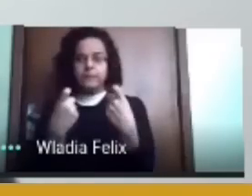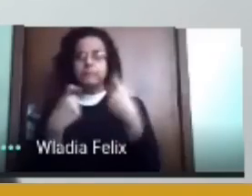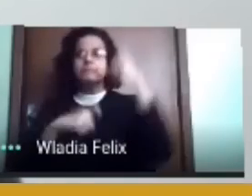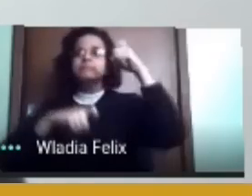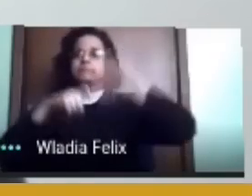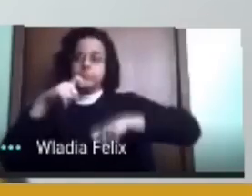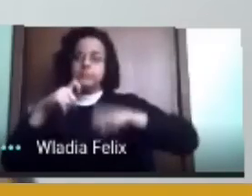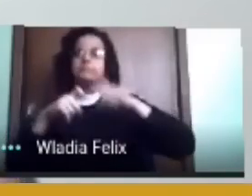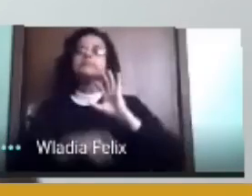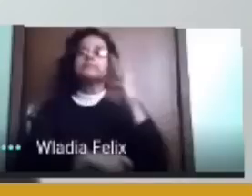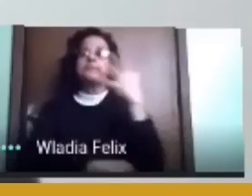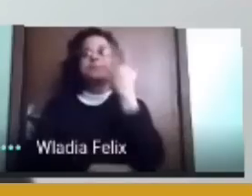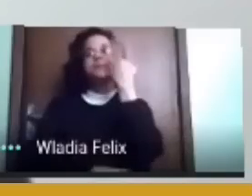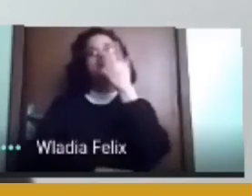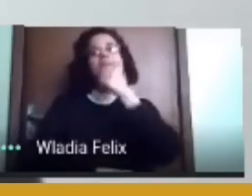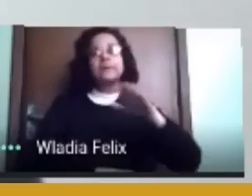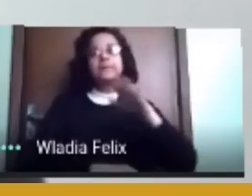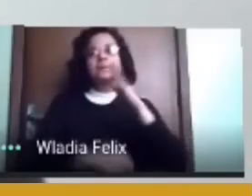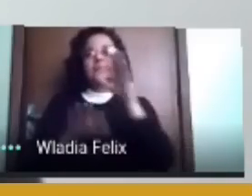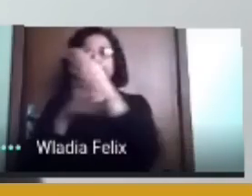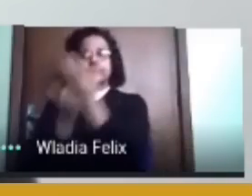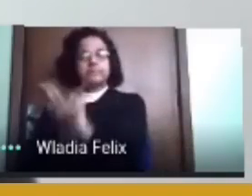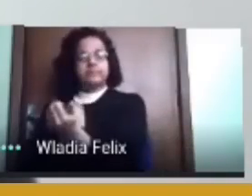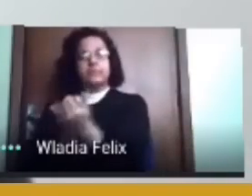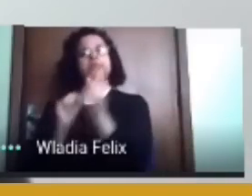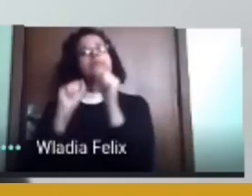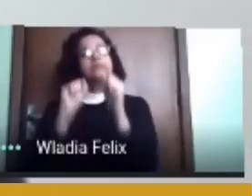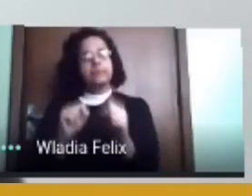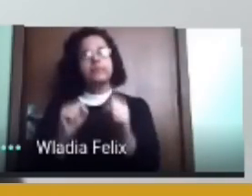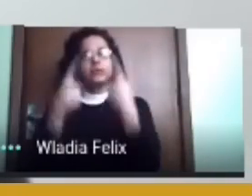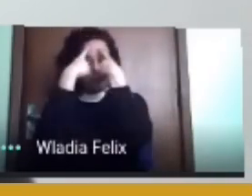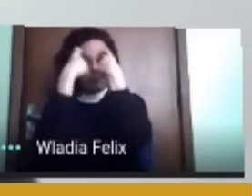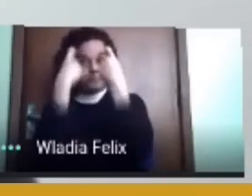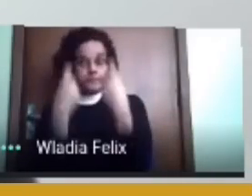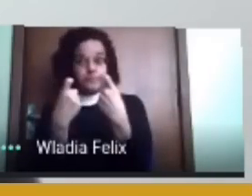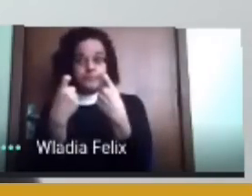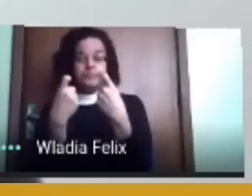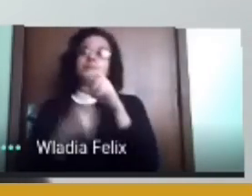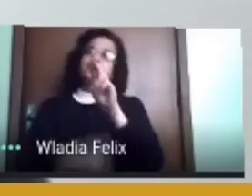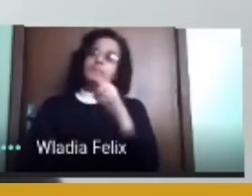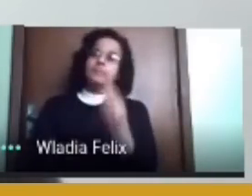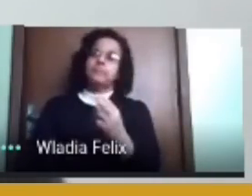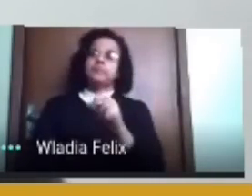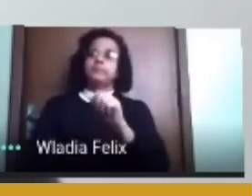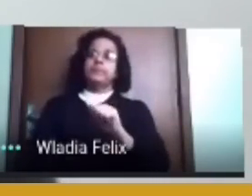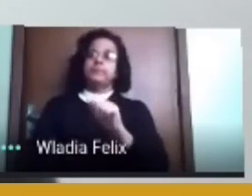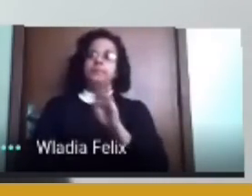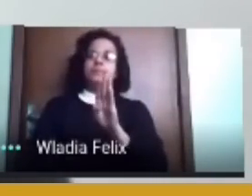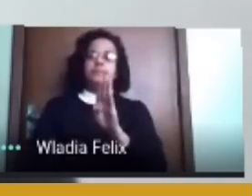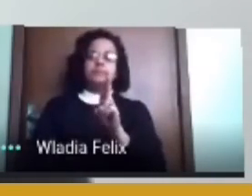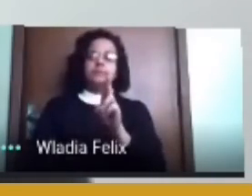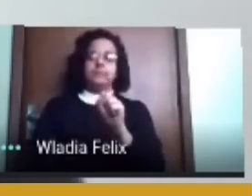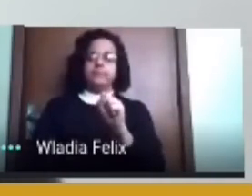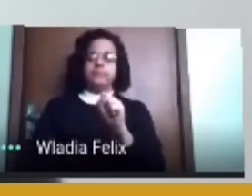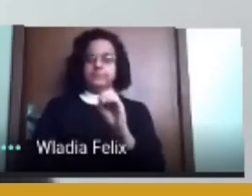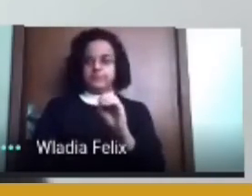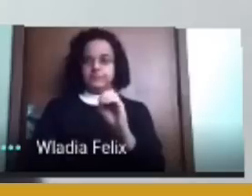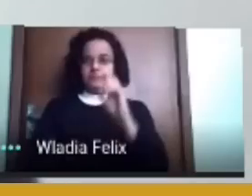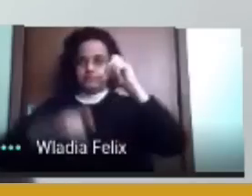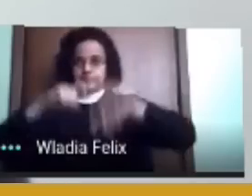de violência sexual ou abuso sexual, certo? O estupro acontece quando uma criança